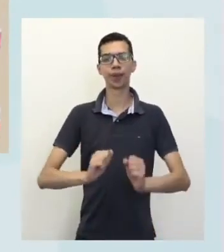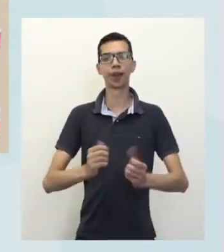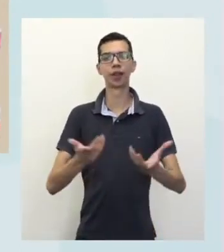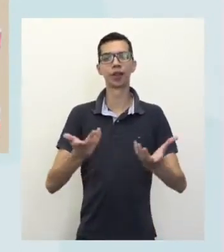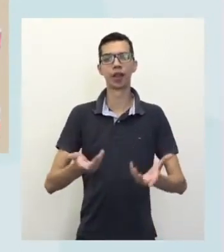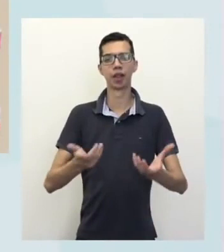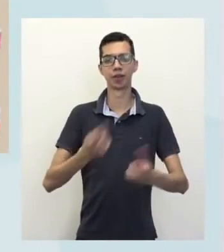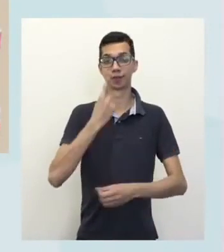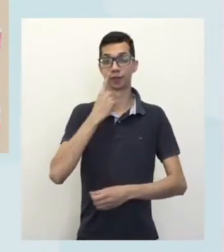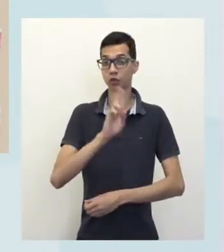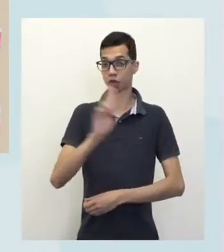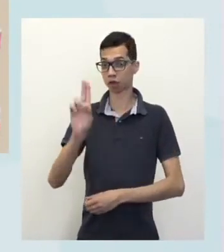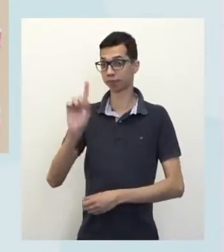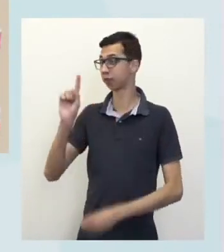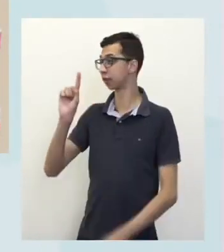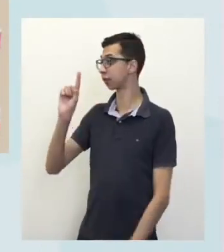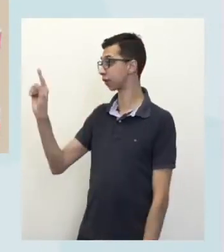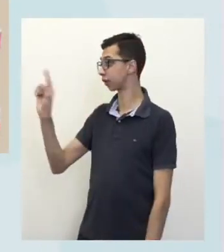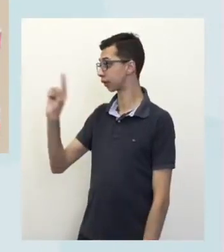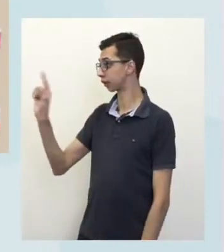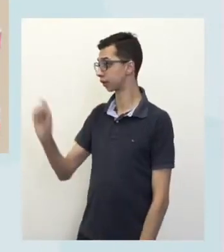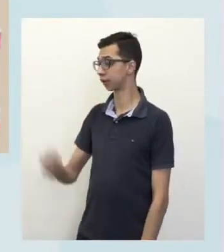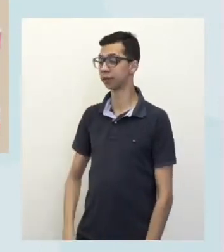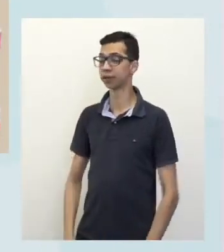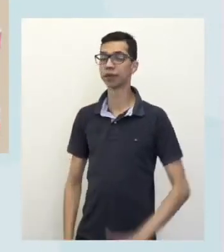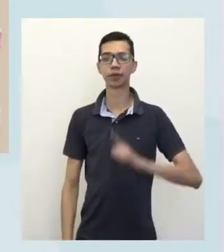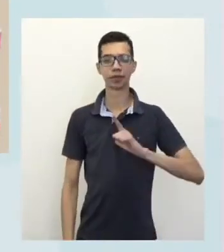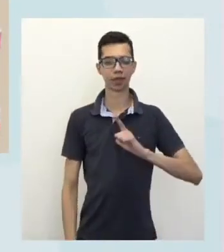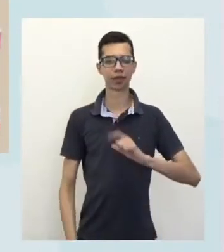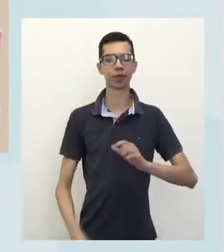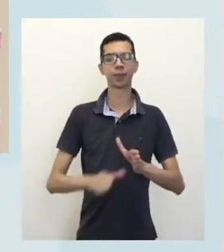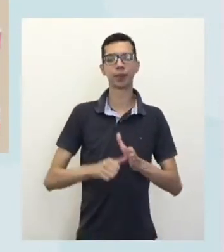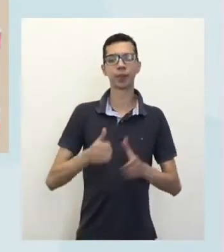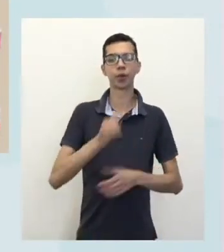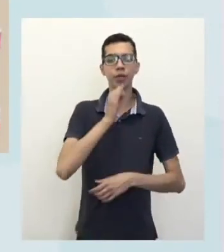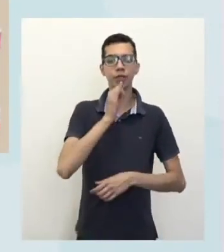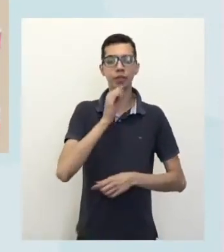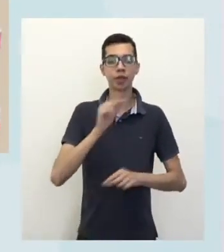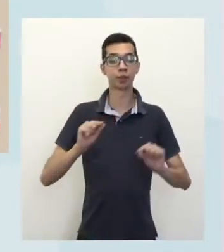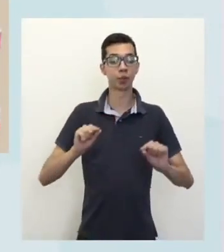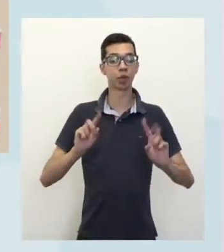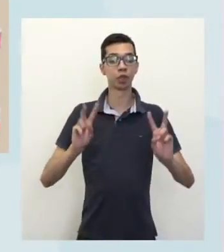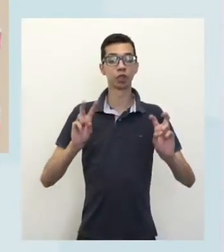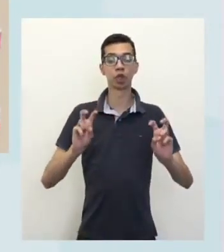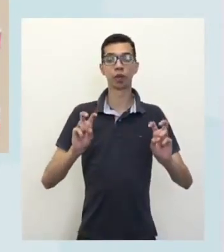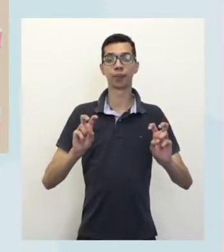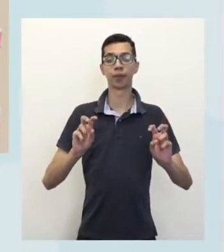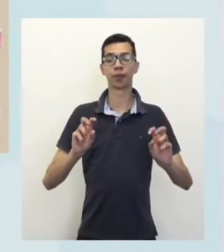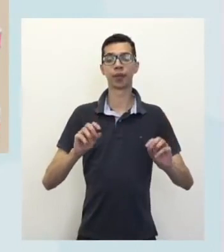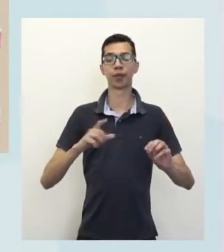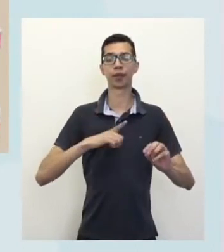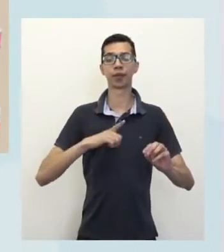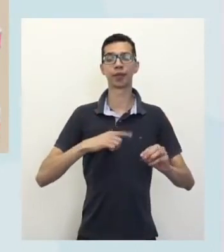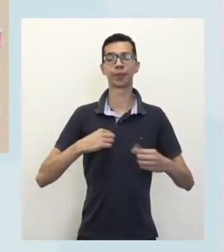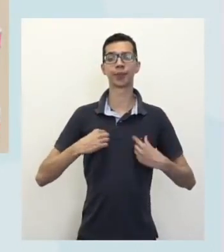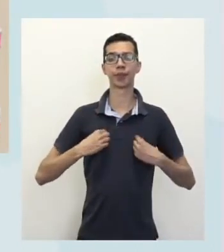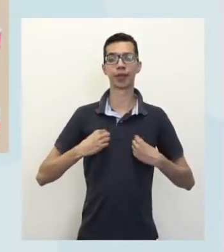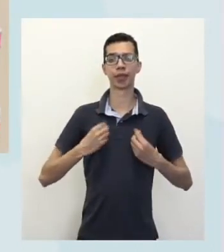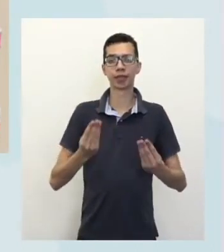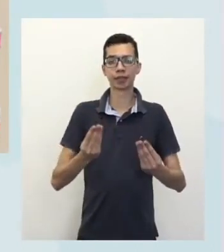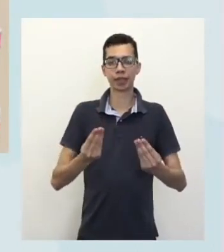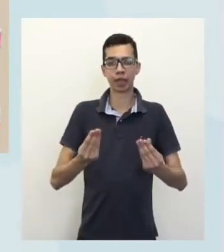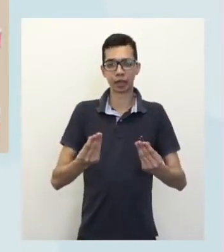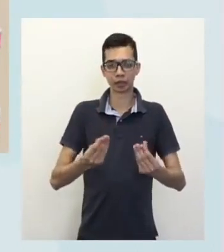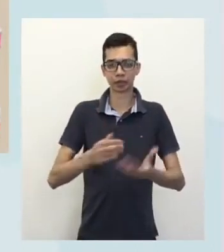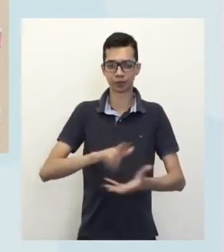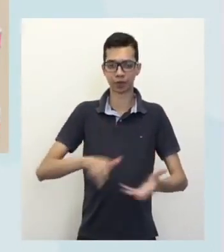imagem o exemplo da indústria têxtil e a segunda imagem relacionada aí à indústria da alimentação, no